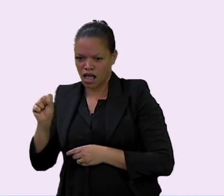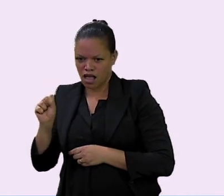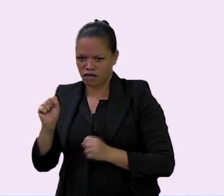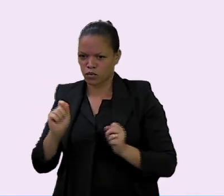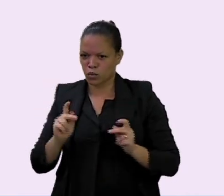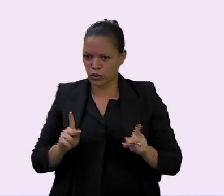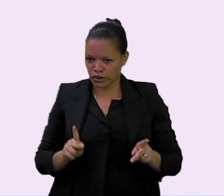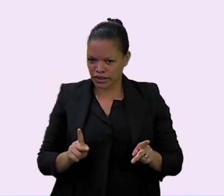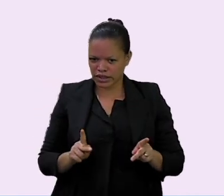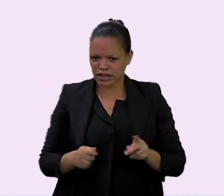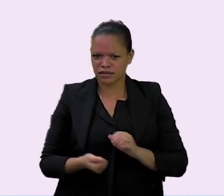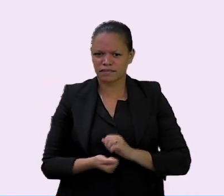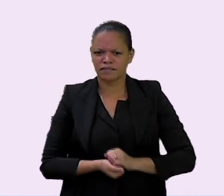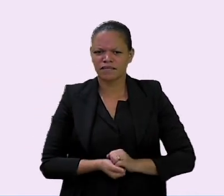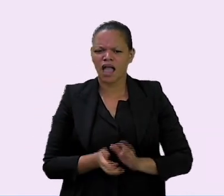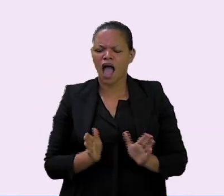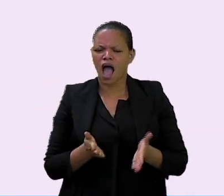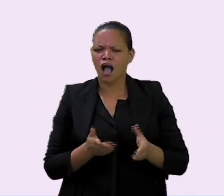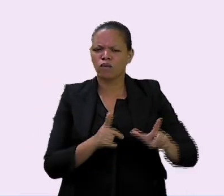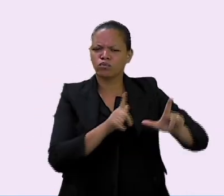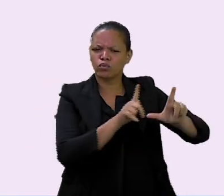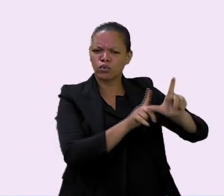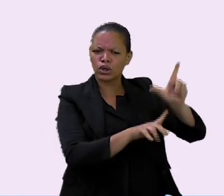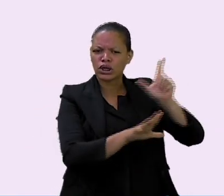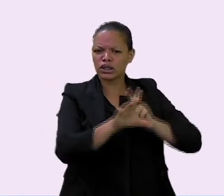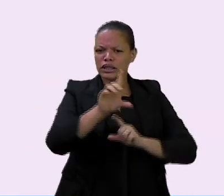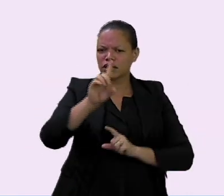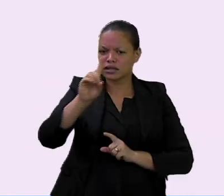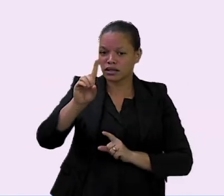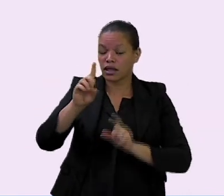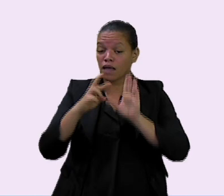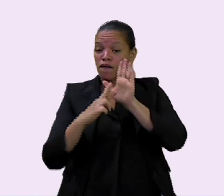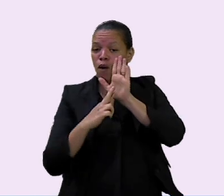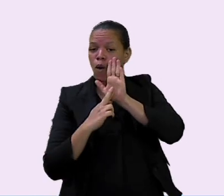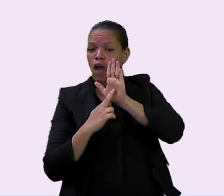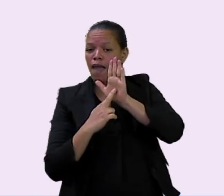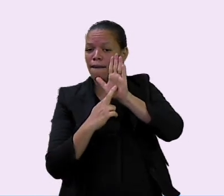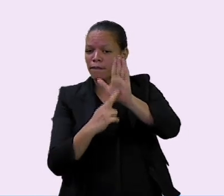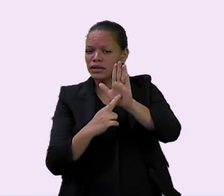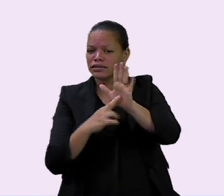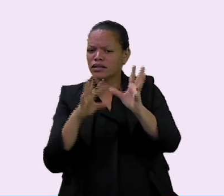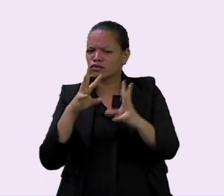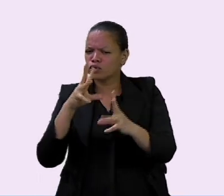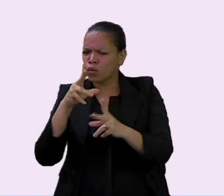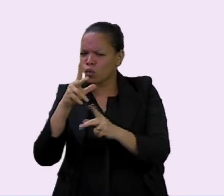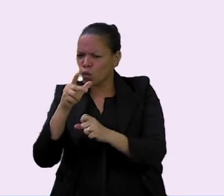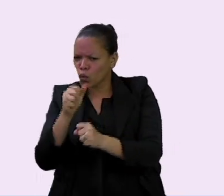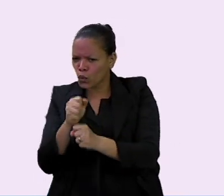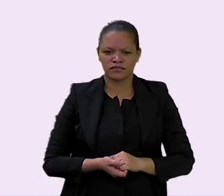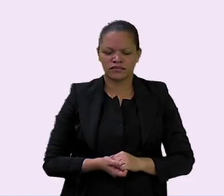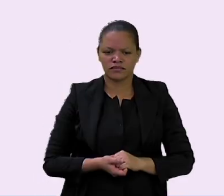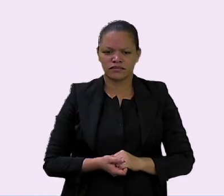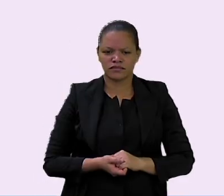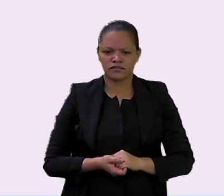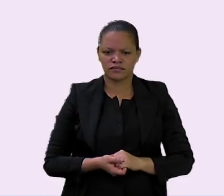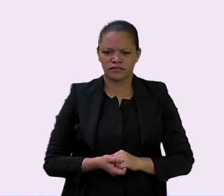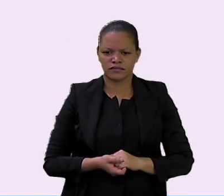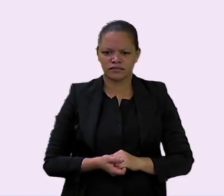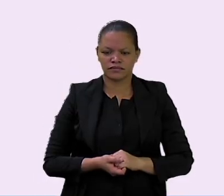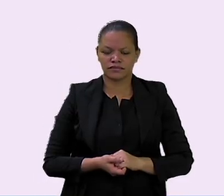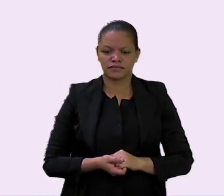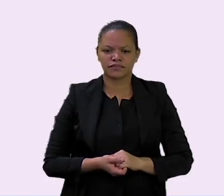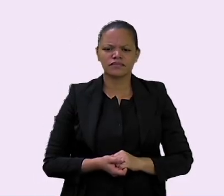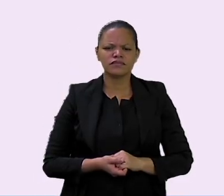nessa malha quadriculada. Cada um desse aqui, eu tenho representado 32 quadradinhos, se você fizer a conta. Eu vou ter